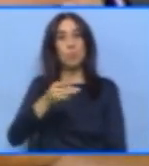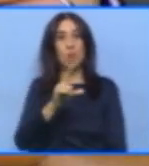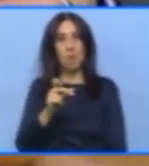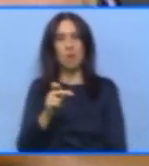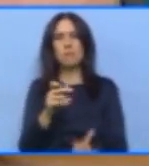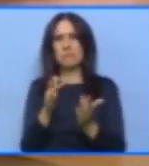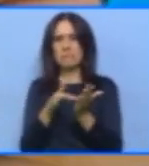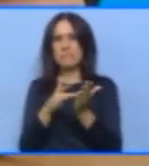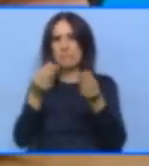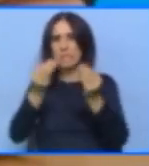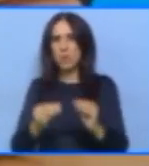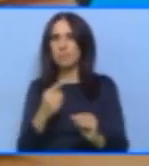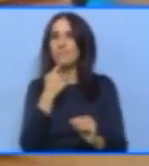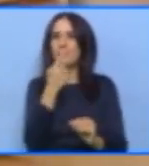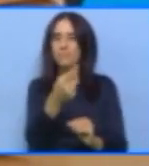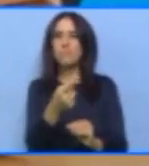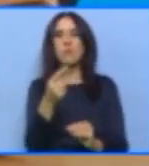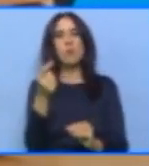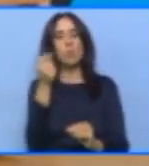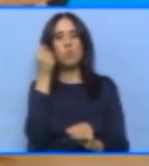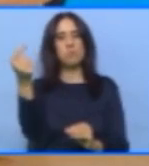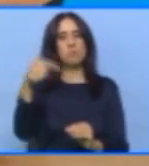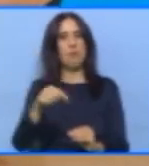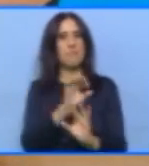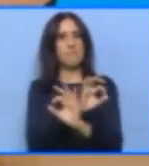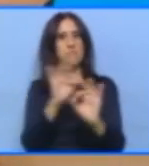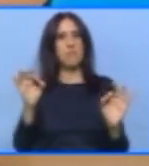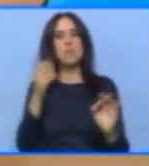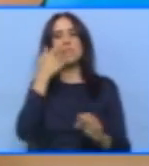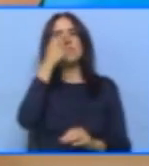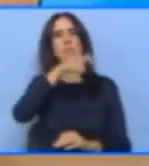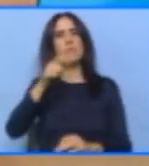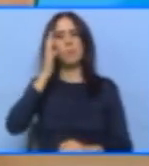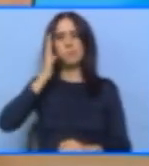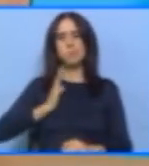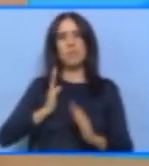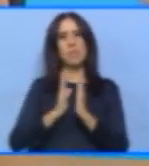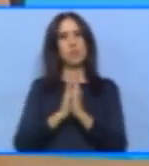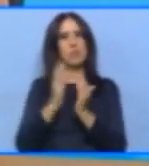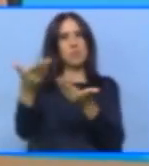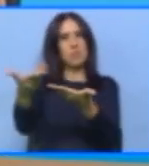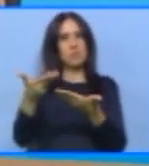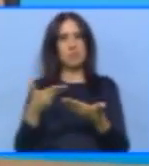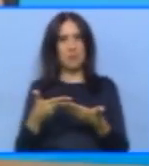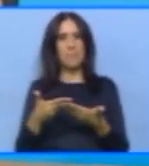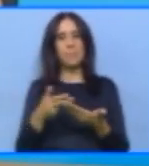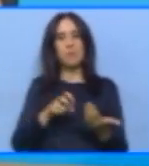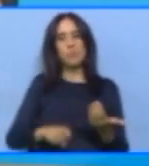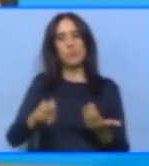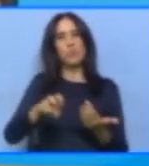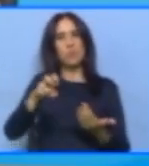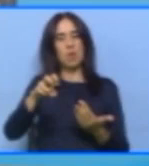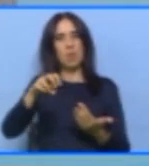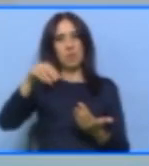dentro, ele que é recebido solenemente pelas entidades civis, militares e religiosas ao fundo das escadas do